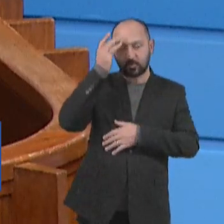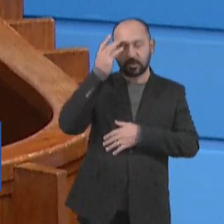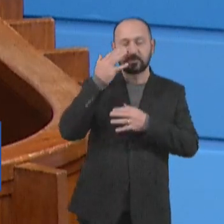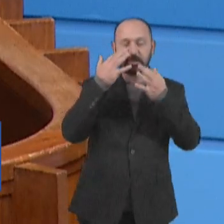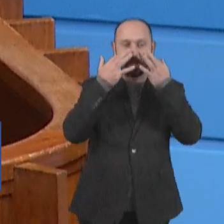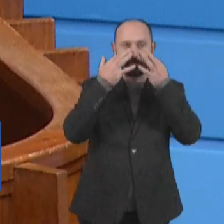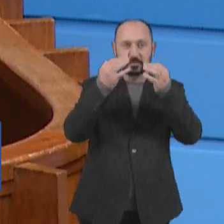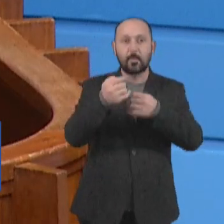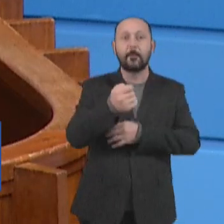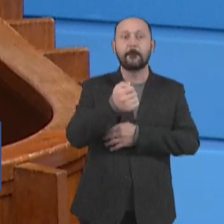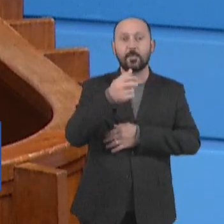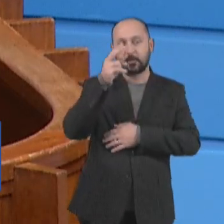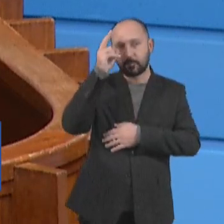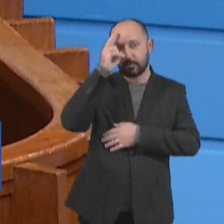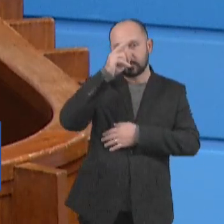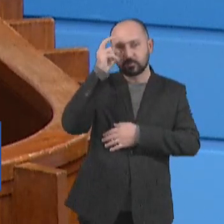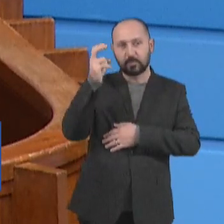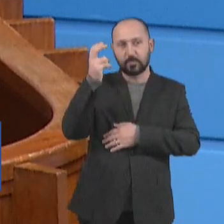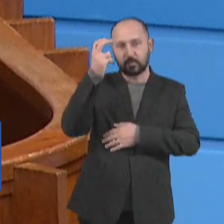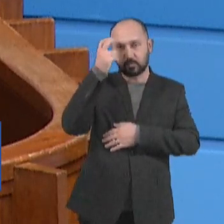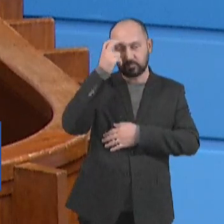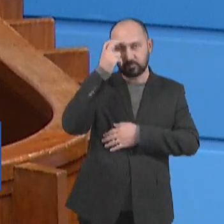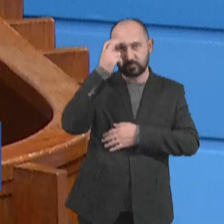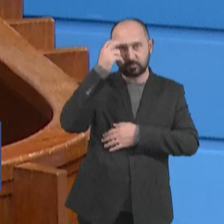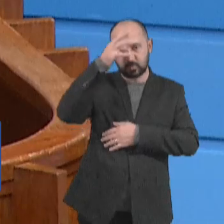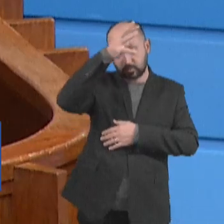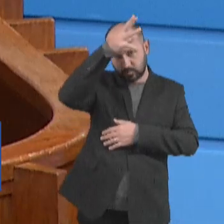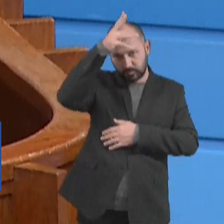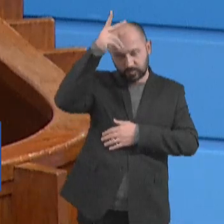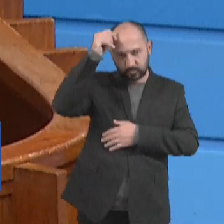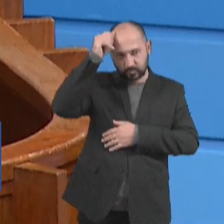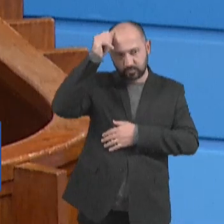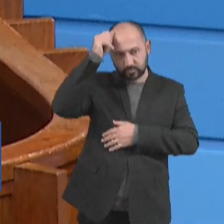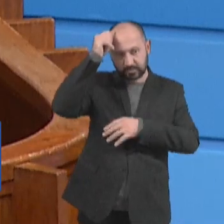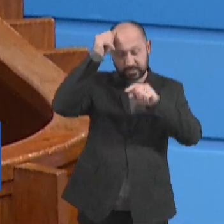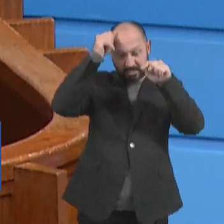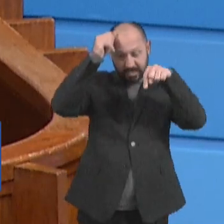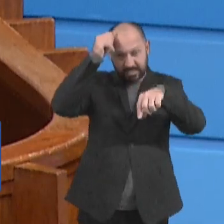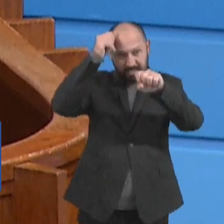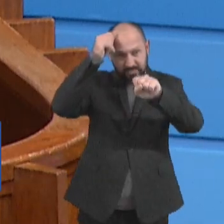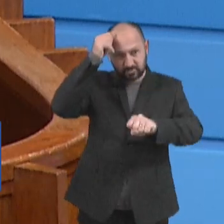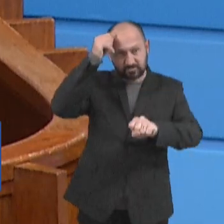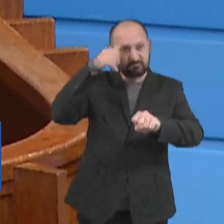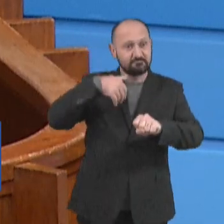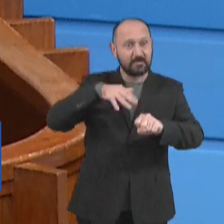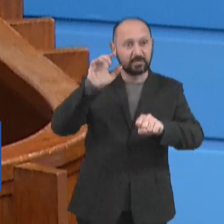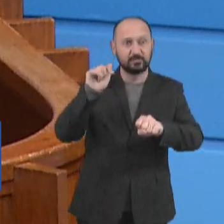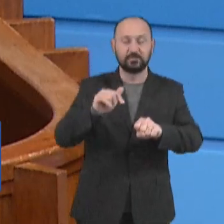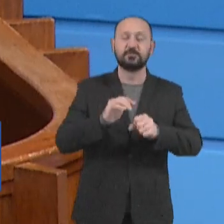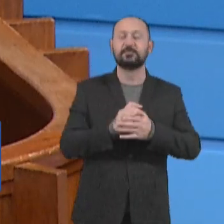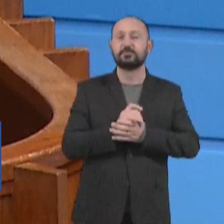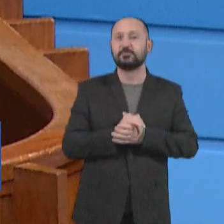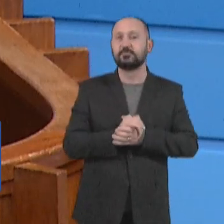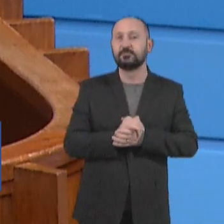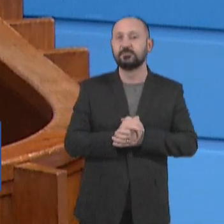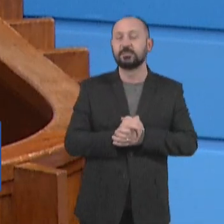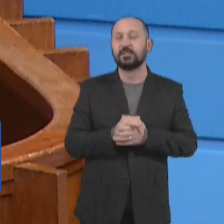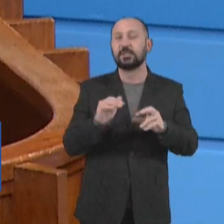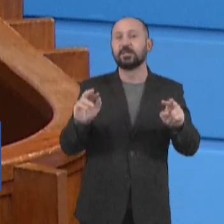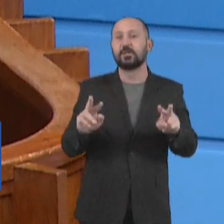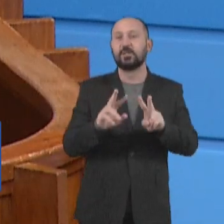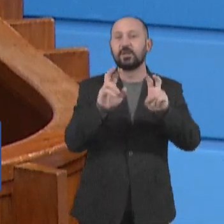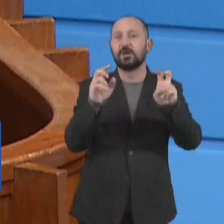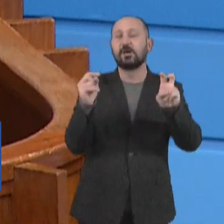pouca atenção para a história e para a cultura de Mato Grosso, e, sobretudo, Mato Grosso do Sul, né? Esse é um